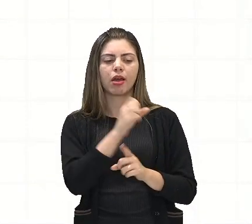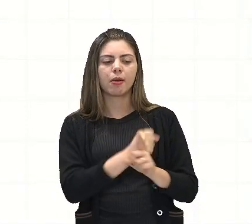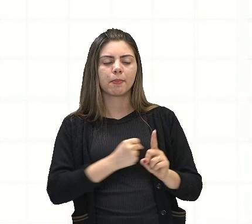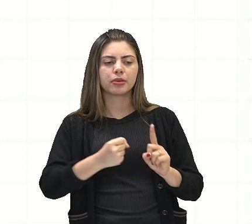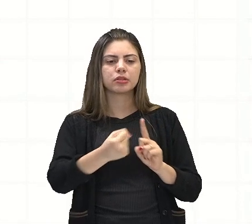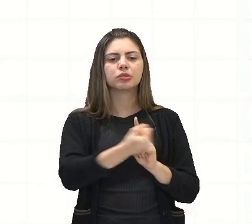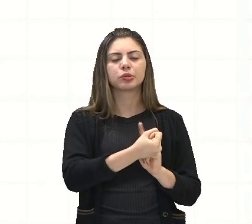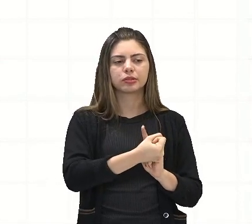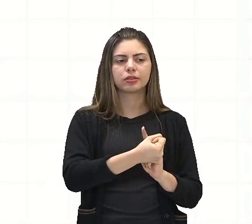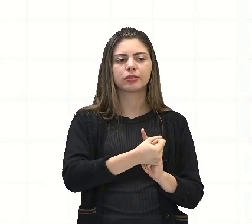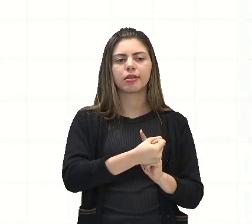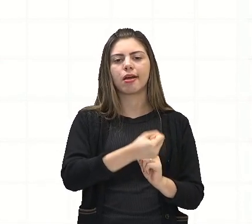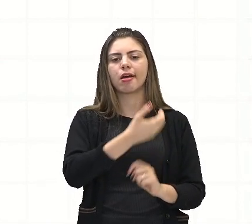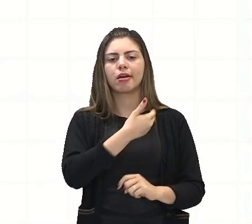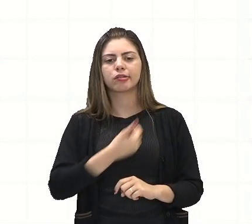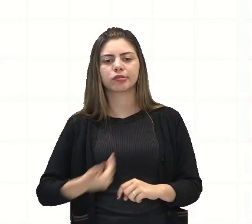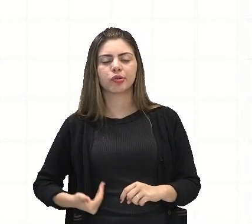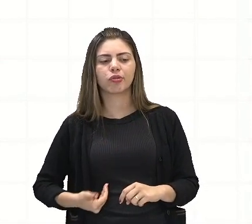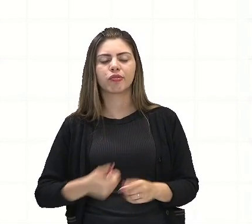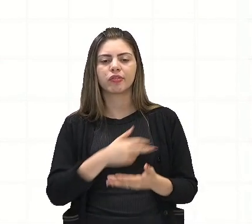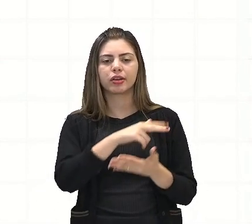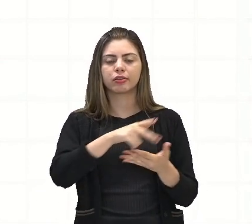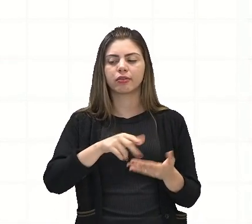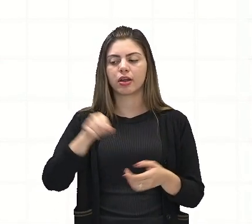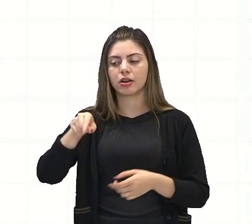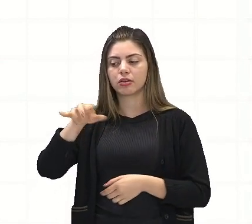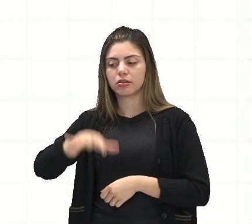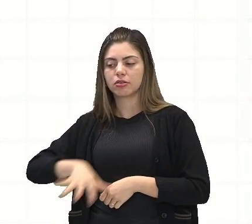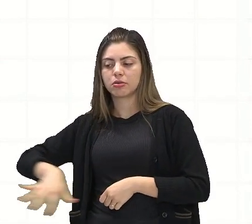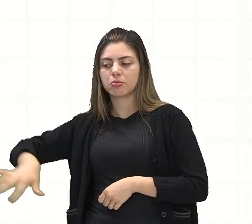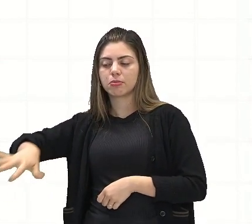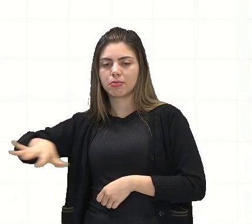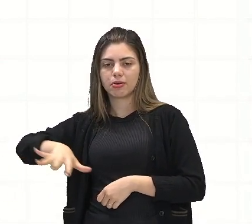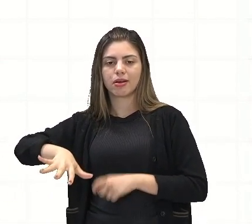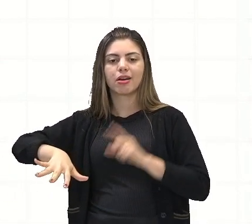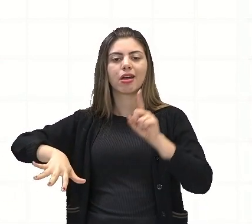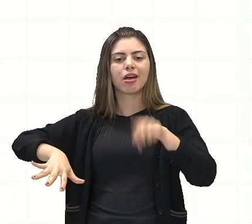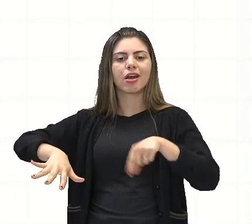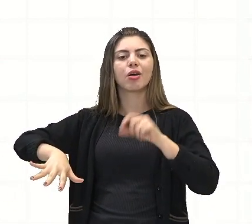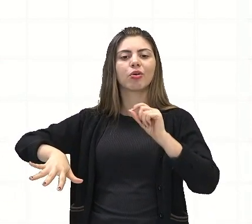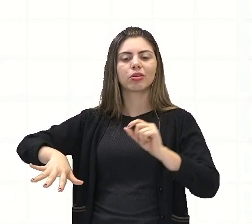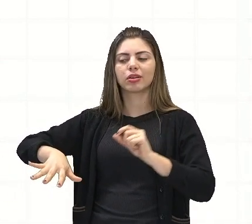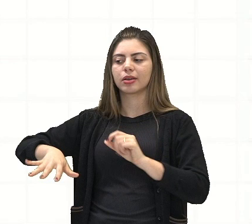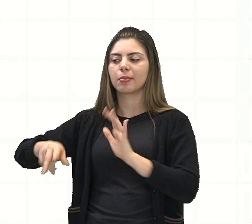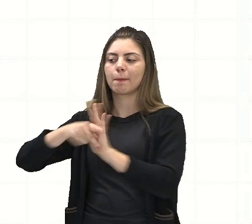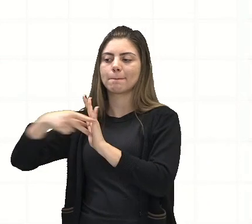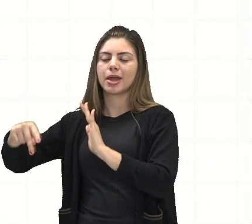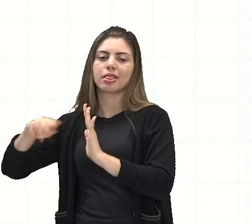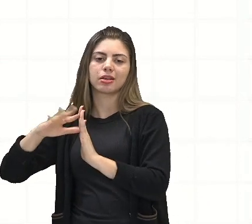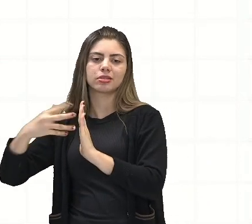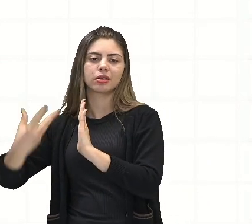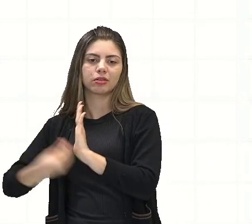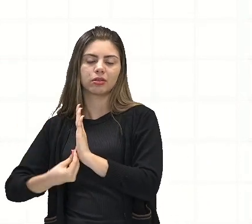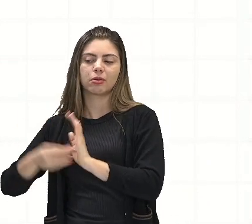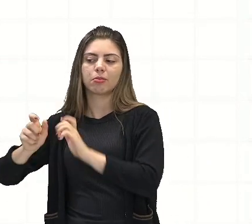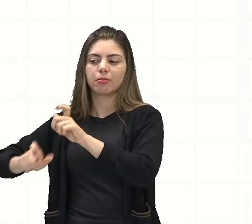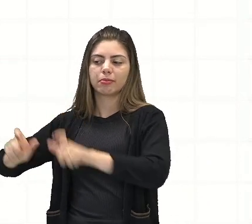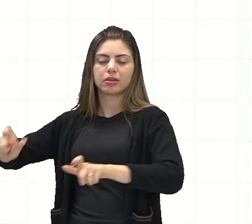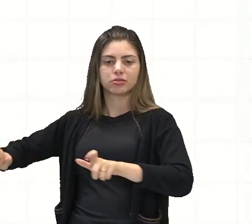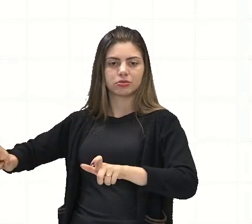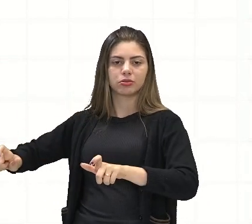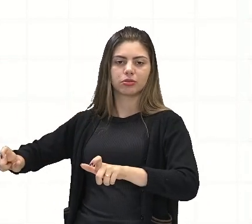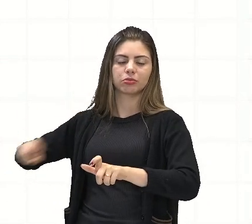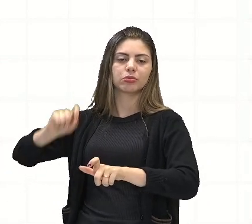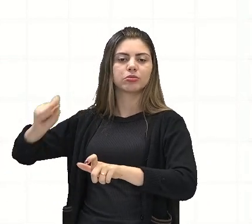órgãos públicos, né, que aquela área ela é uma área de quilombos, né? Ou seja, pessoas, né,